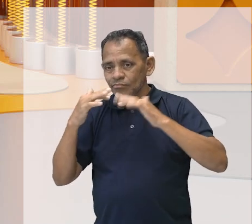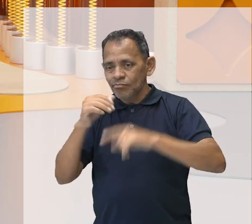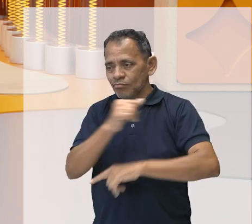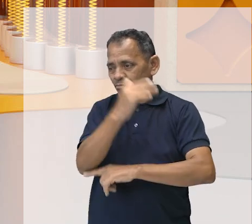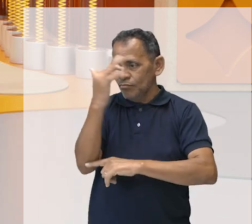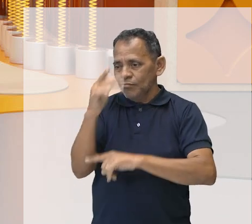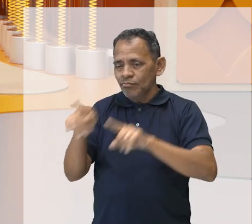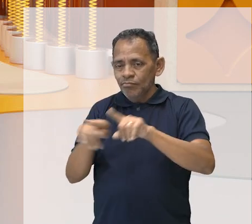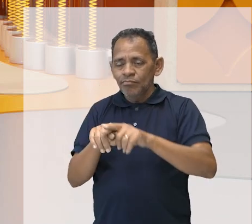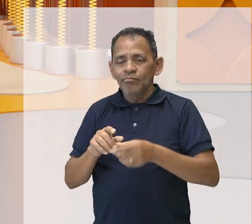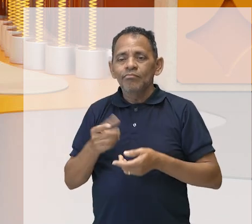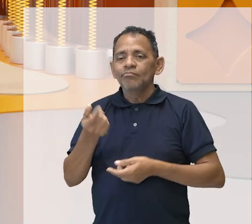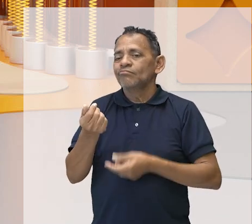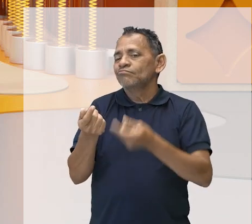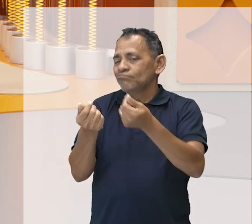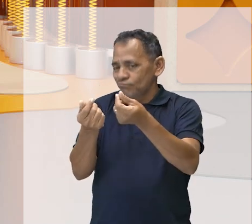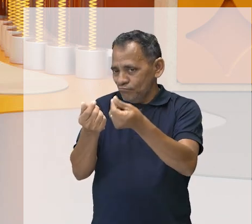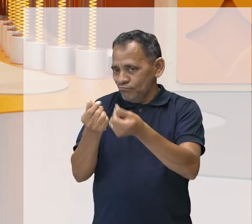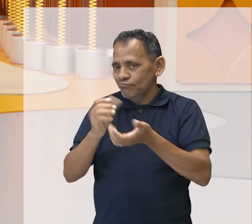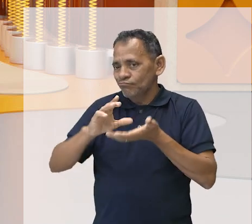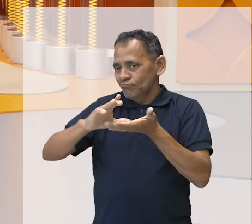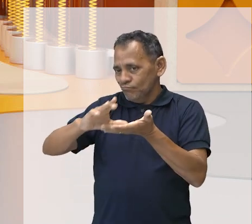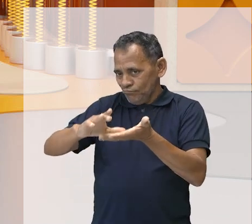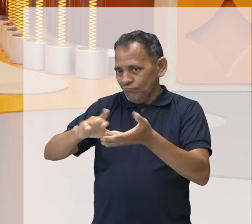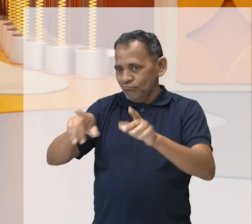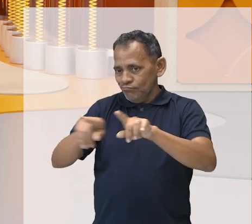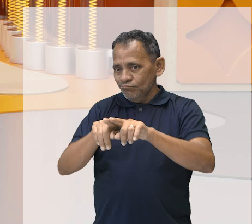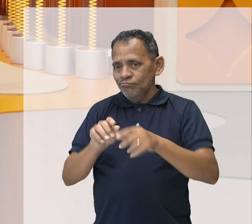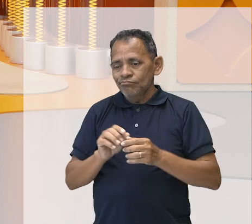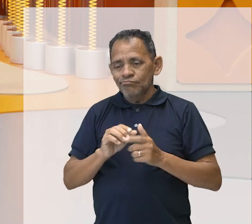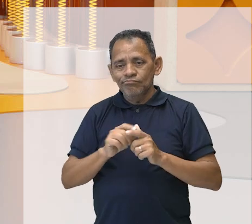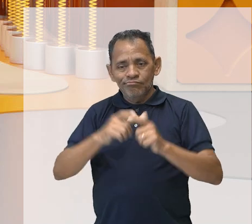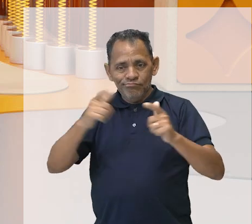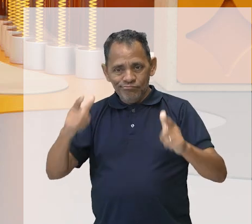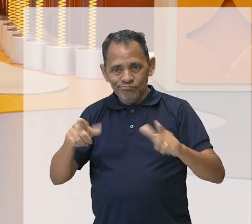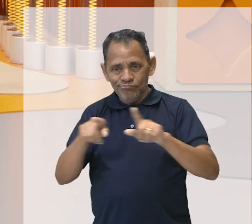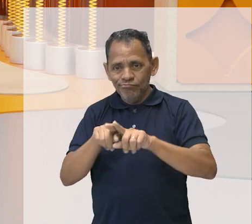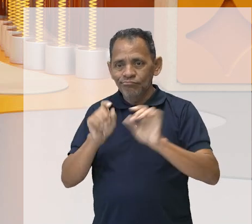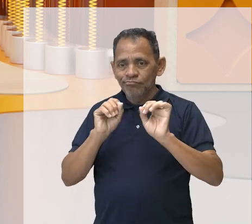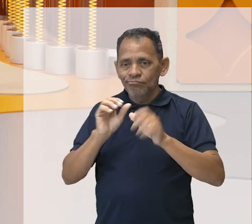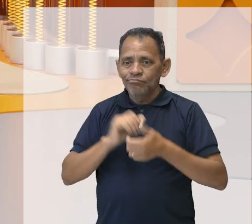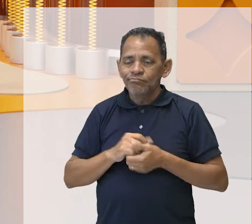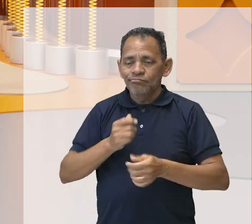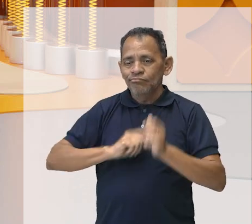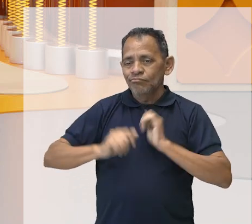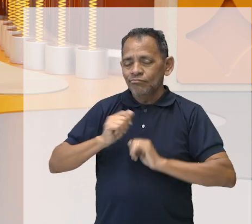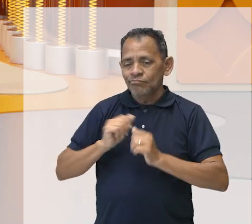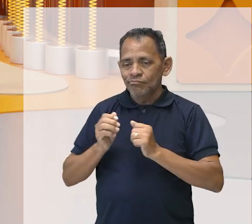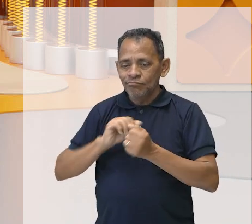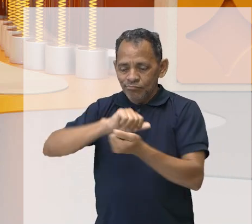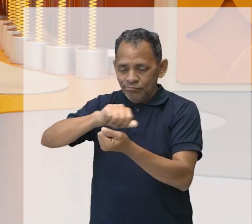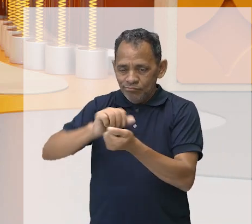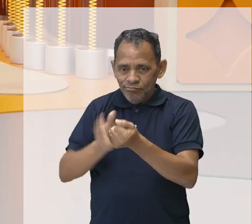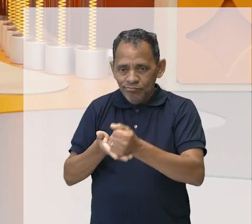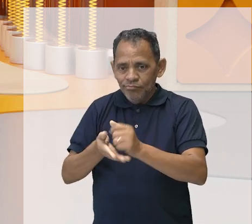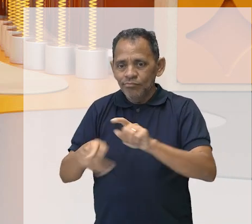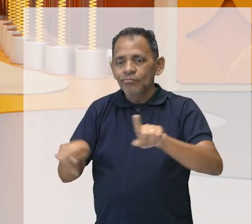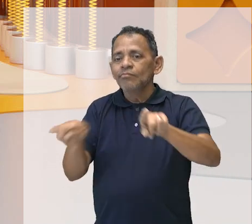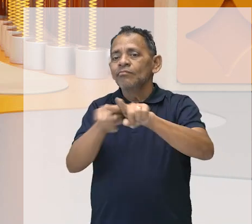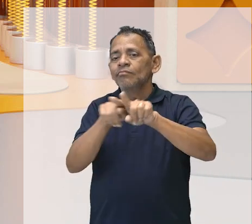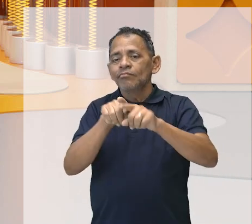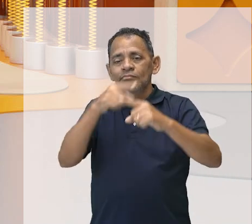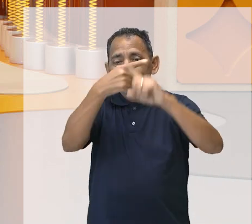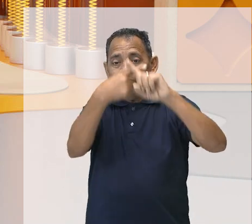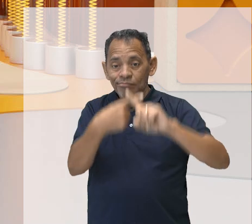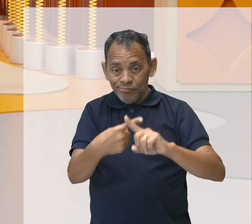né? Então, acaba relacionando esse crescimento econômico sustentável, né? E também a competitividade global